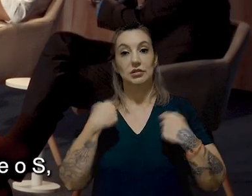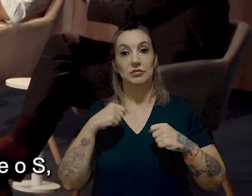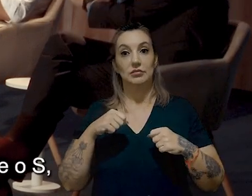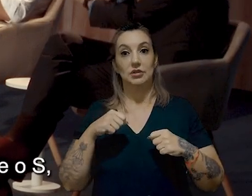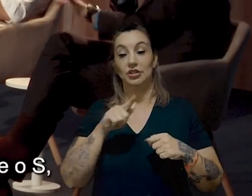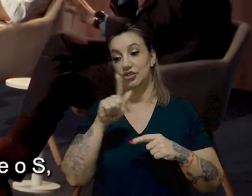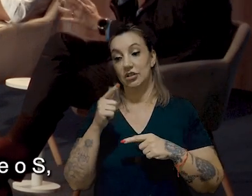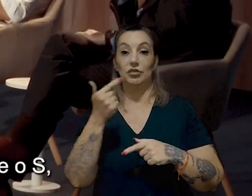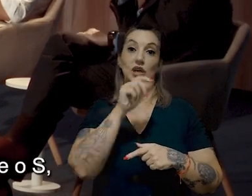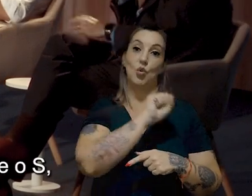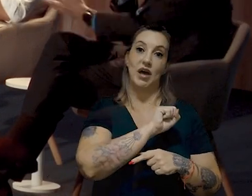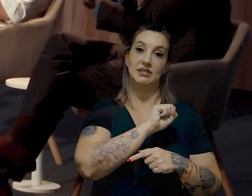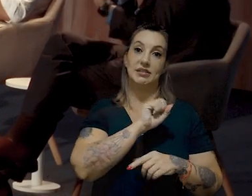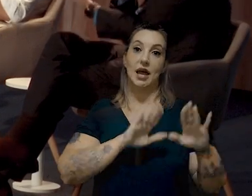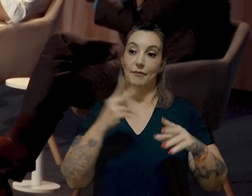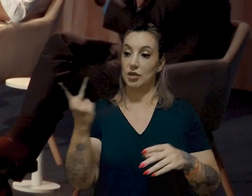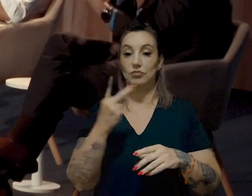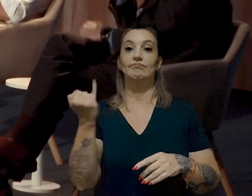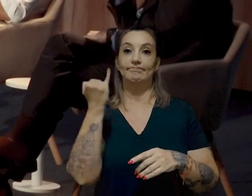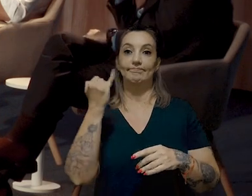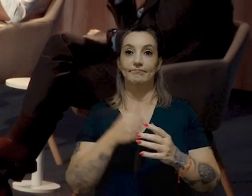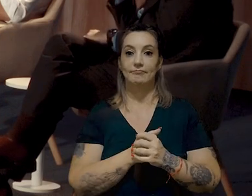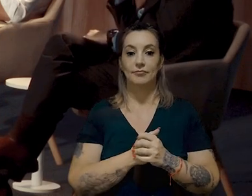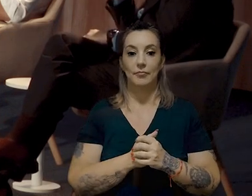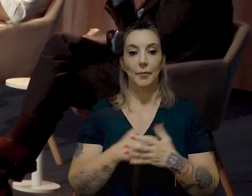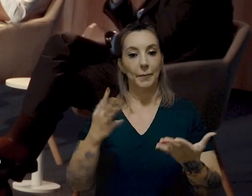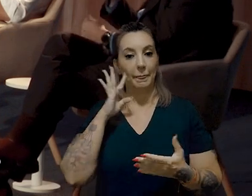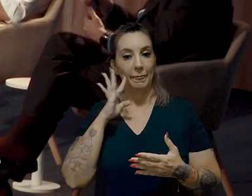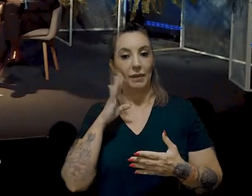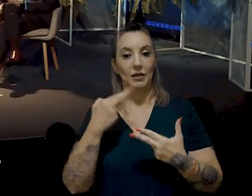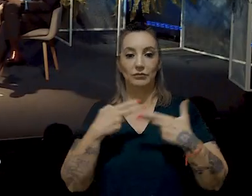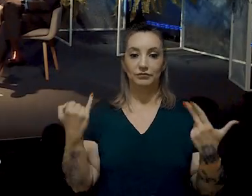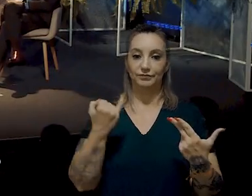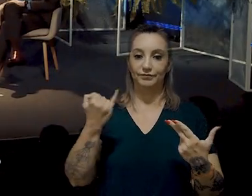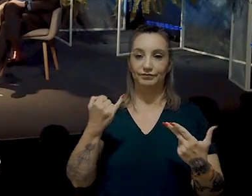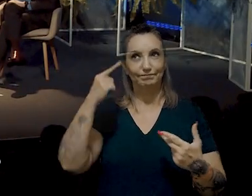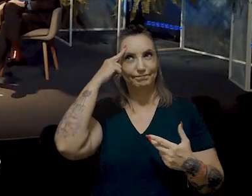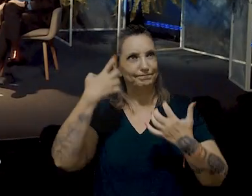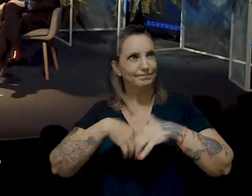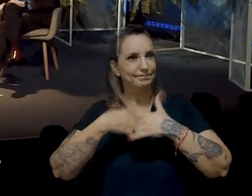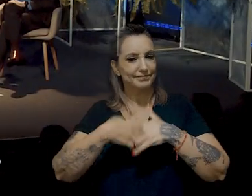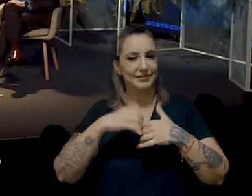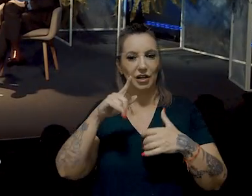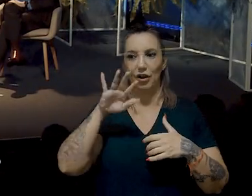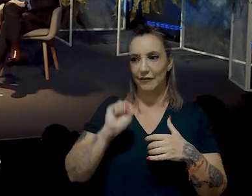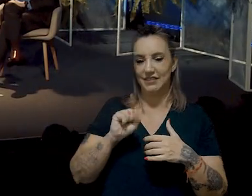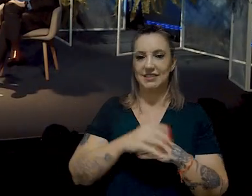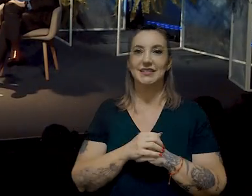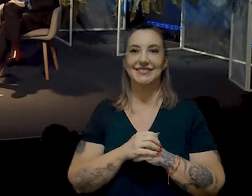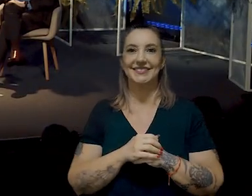demandam muito mais o g do que o s Apesar de que Ambos são bastante importantes ali né Legal bastante coisa pra gente matutar aí né